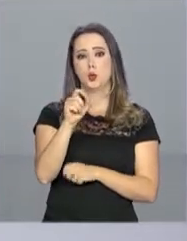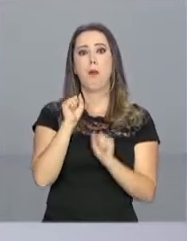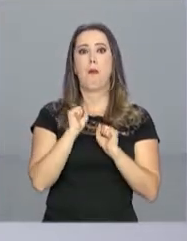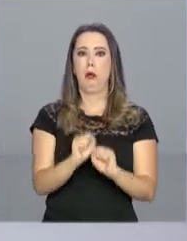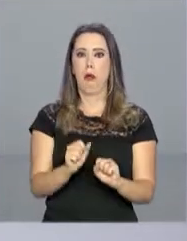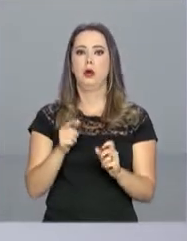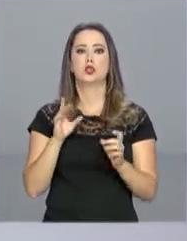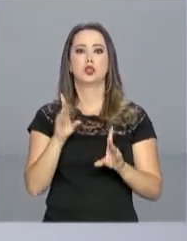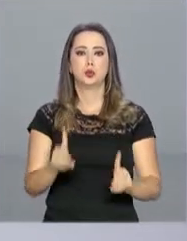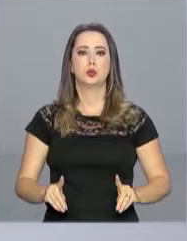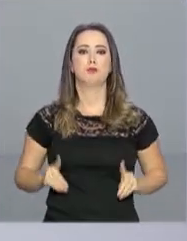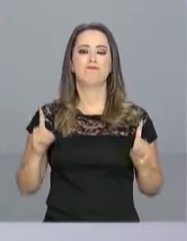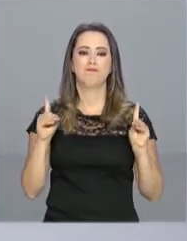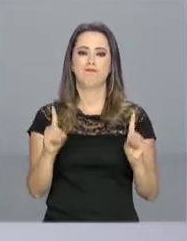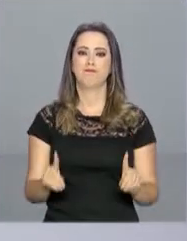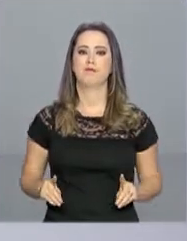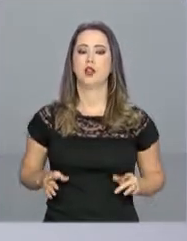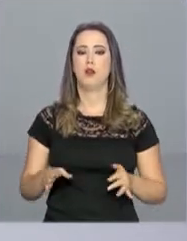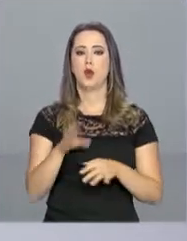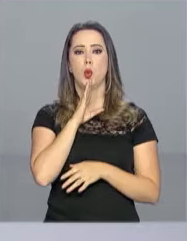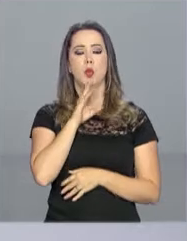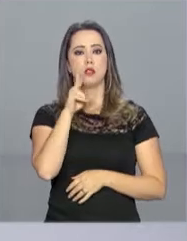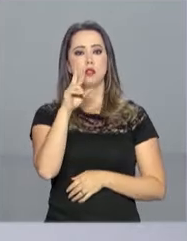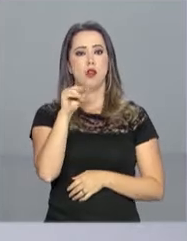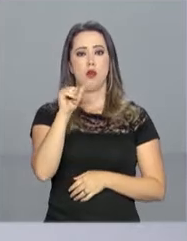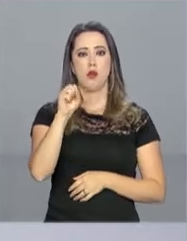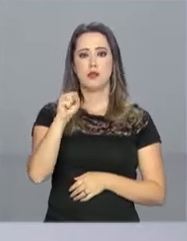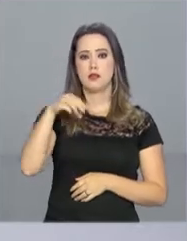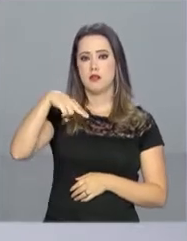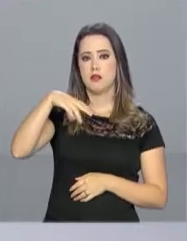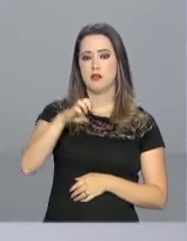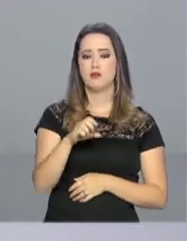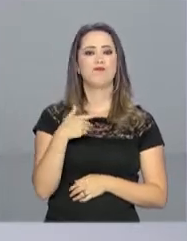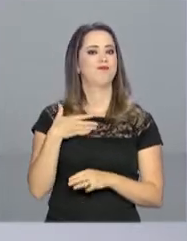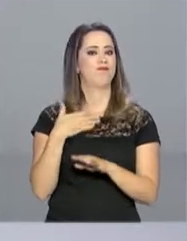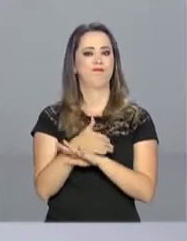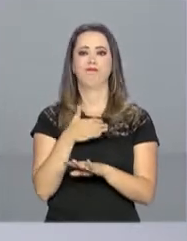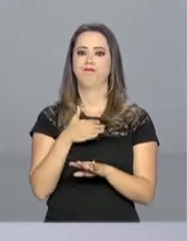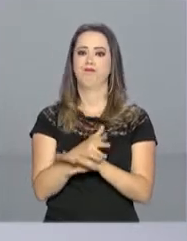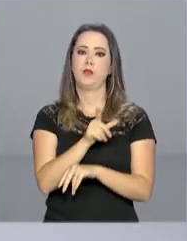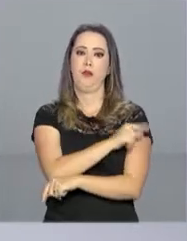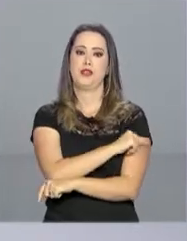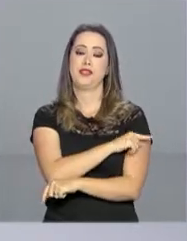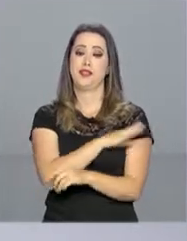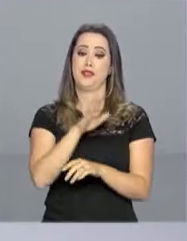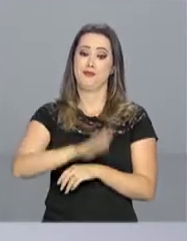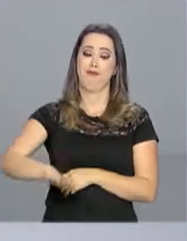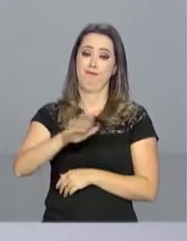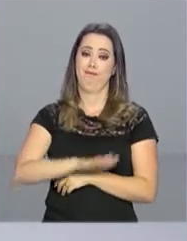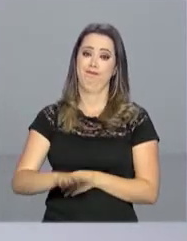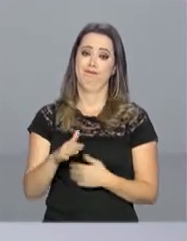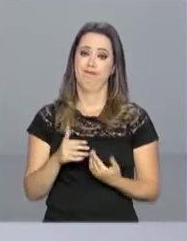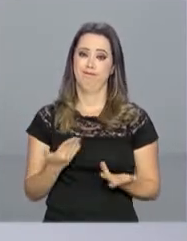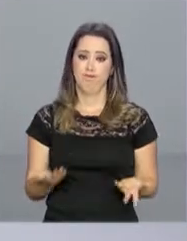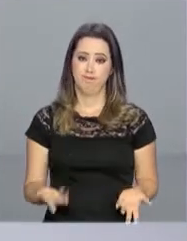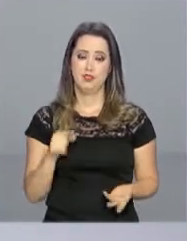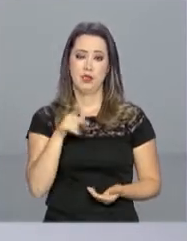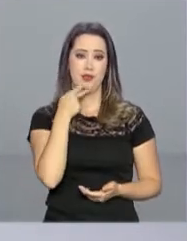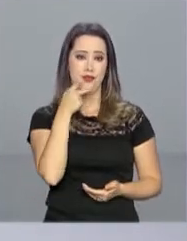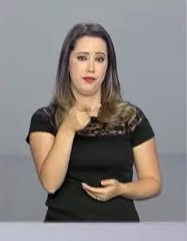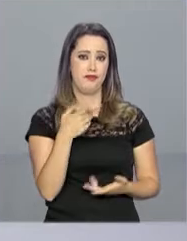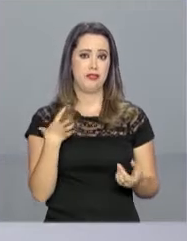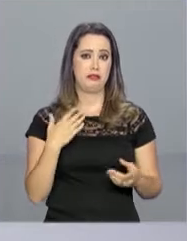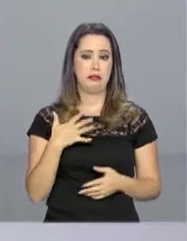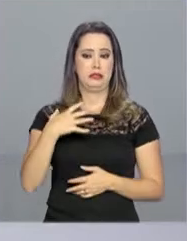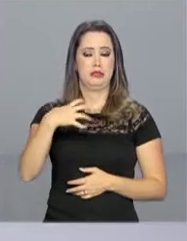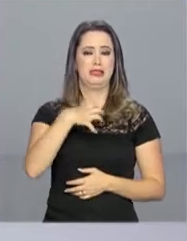paralisia, nós vamos conhecer agora a Rosiane Cristofoli, que não teve acesso à vacina contra a polio durante a infância. Ela fala sobre